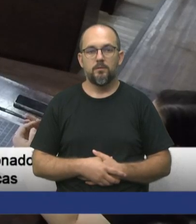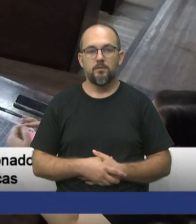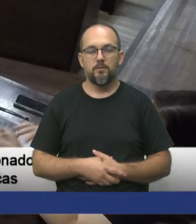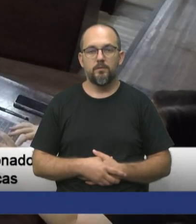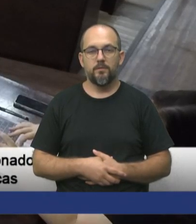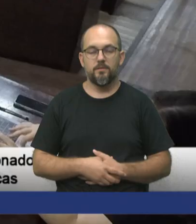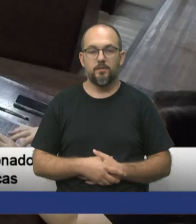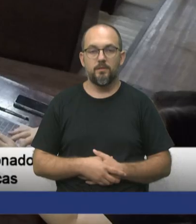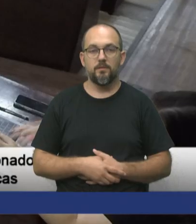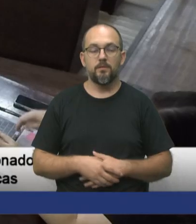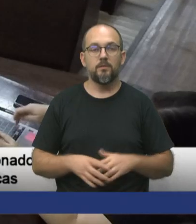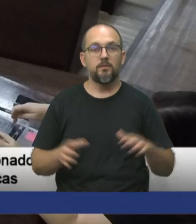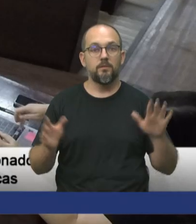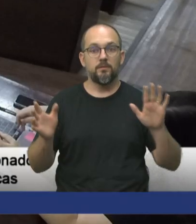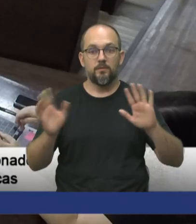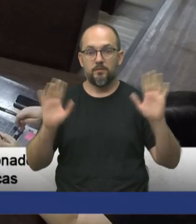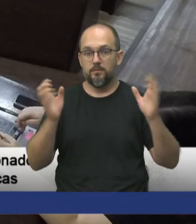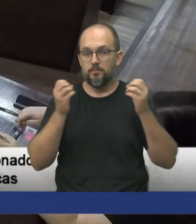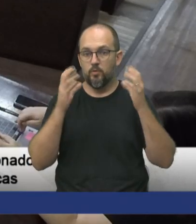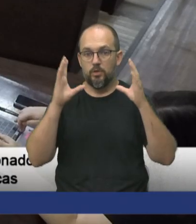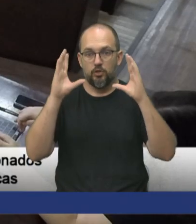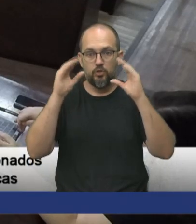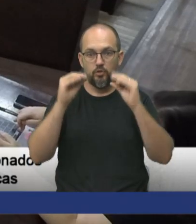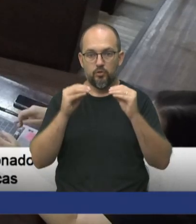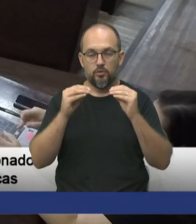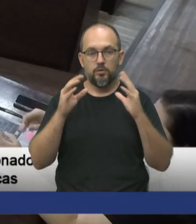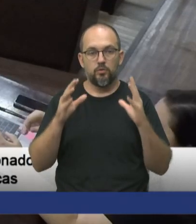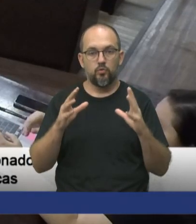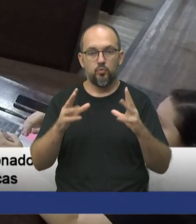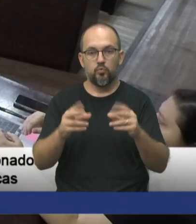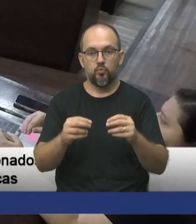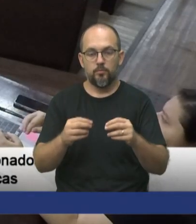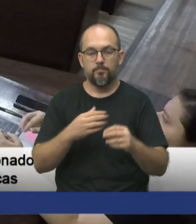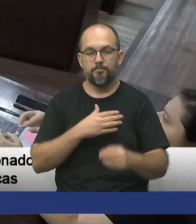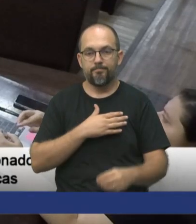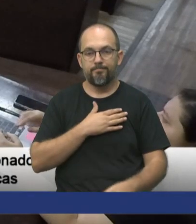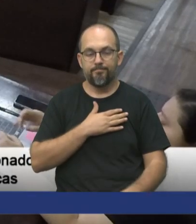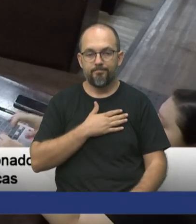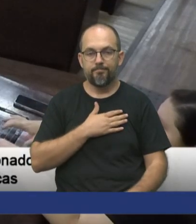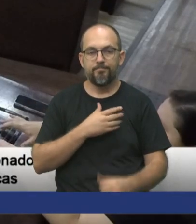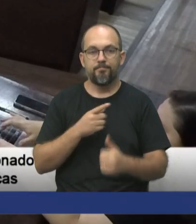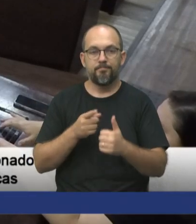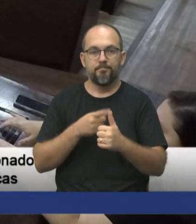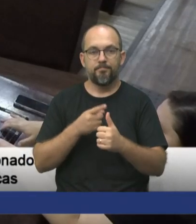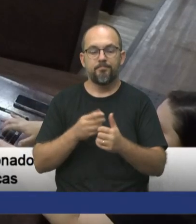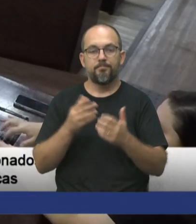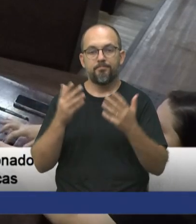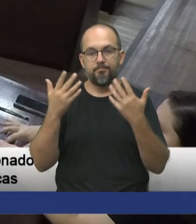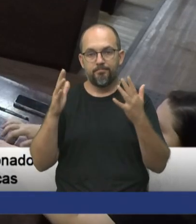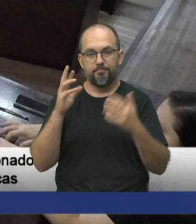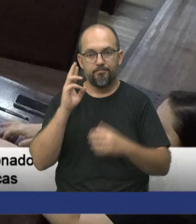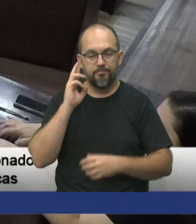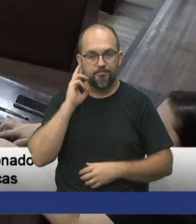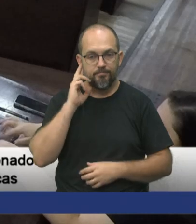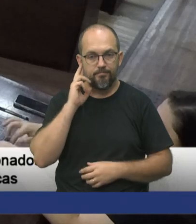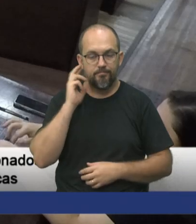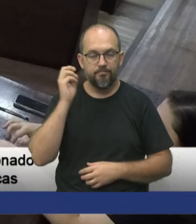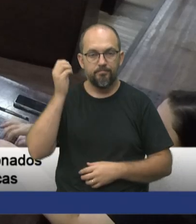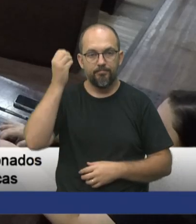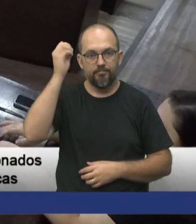Boa noite a todos e a todas. Eu gostaria inicialmente de parabenizar a Rafaela Hernandes, a doutora